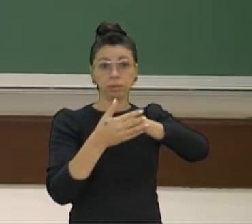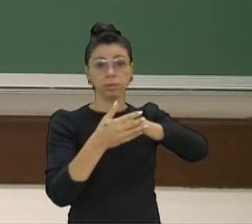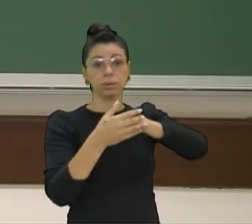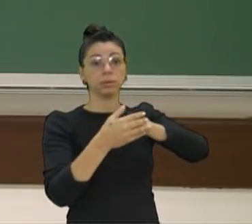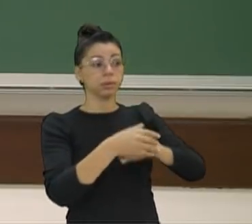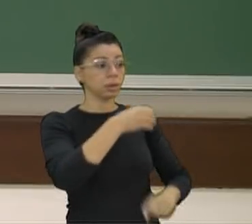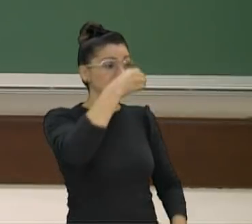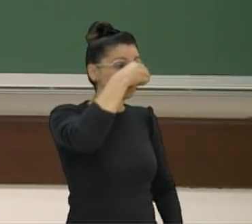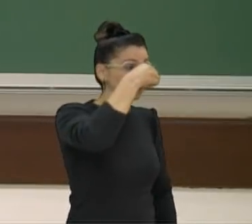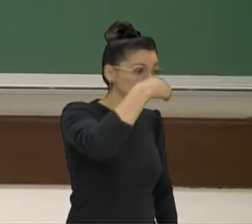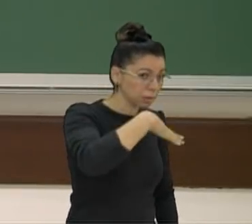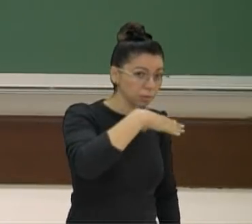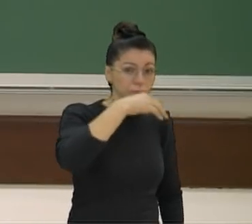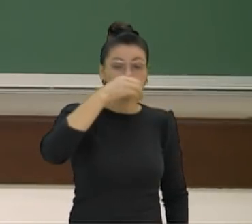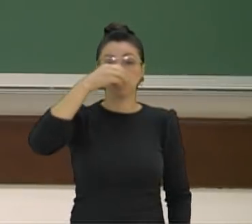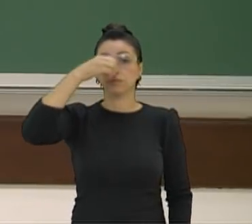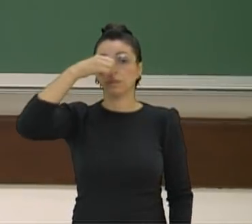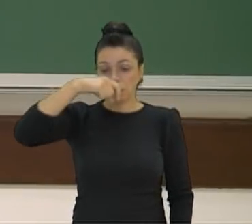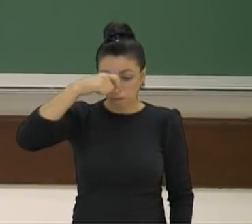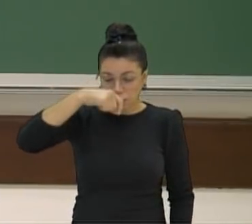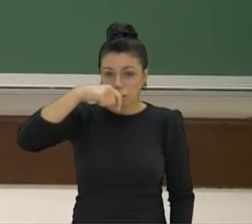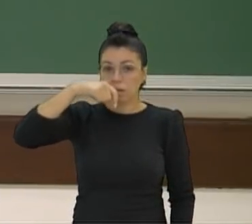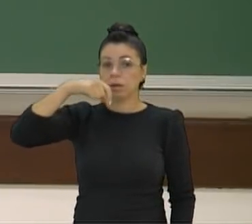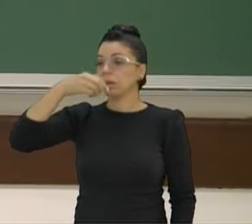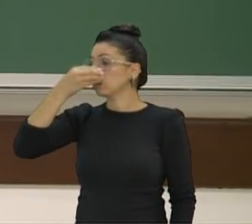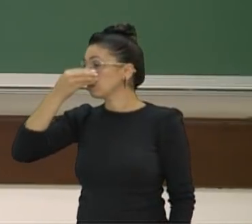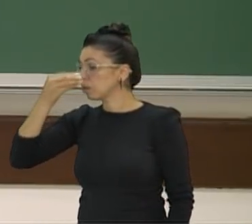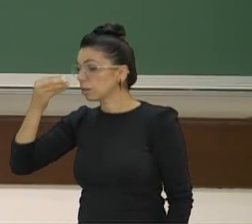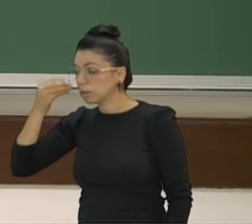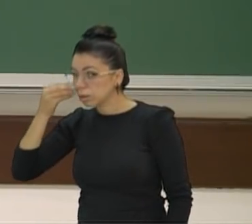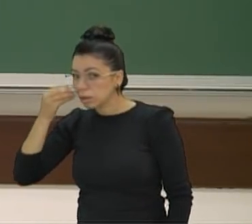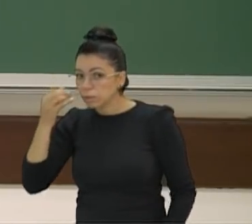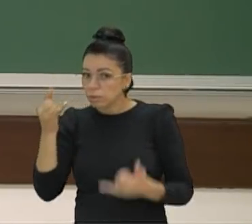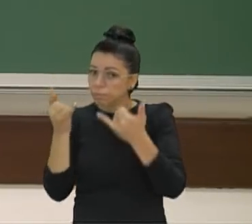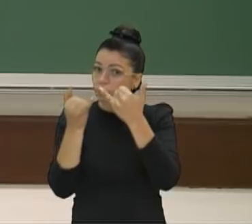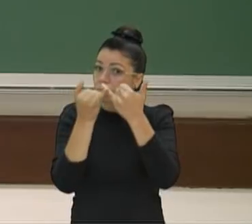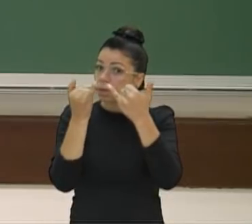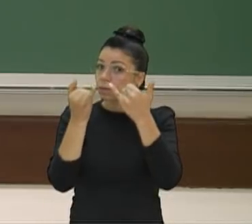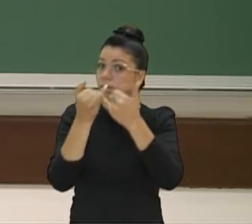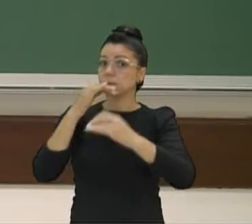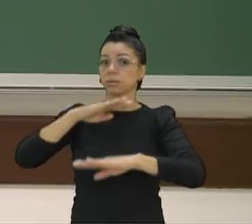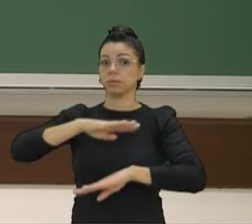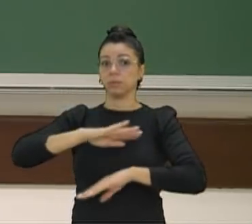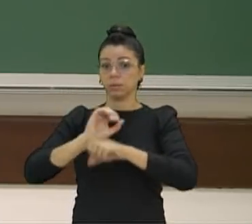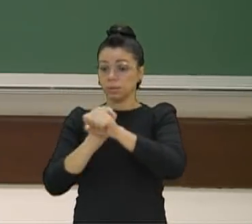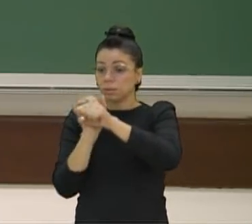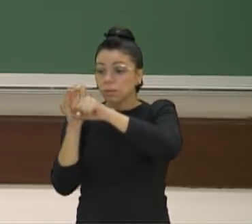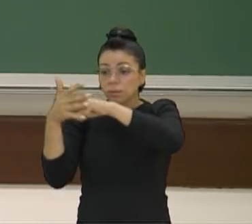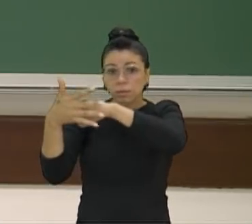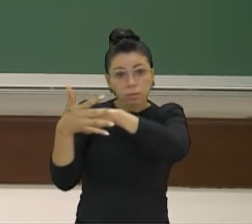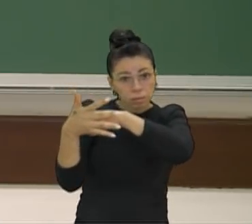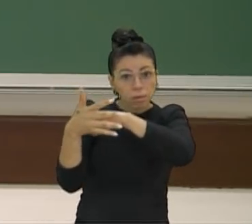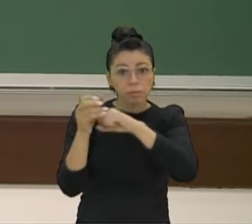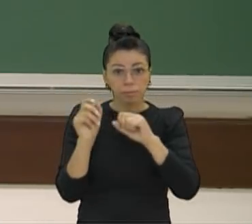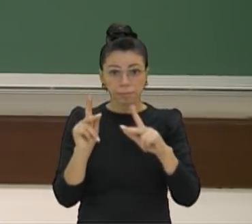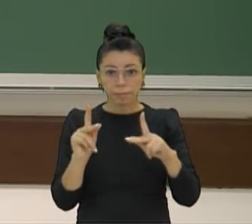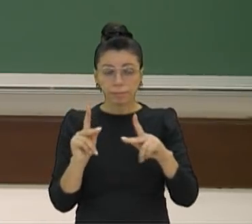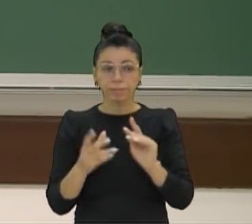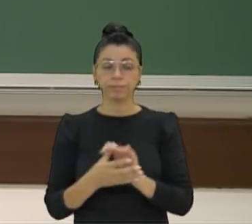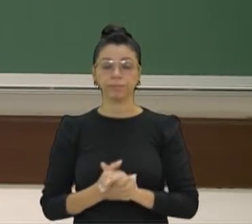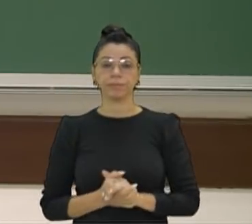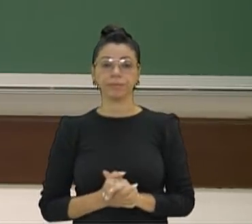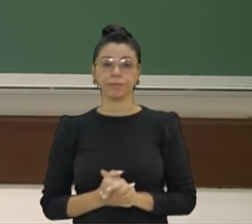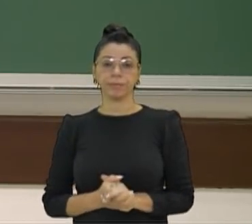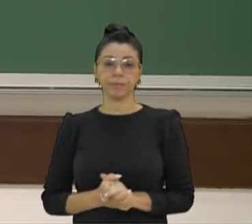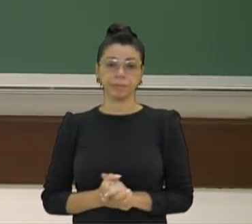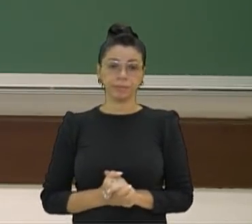muito parecidos. A gente precisa estar atentos, né? Afinal, estamos no momento de pandemia, tá?